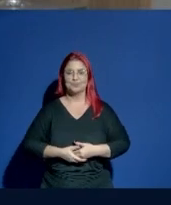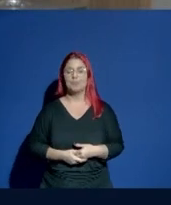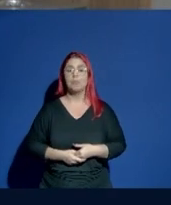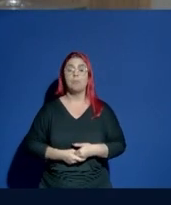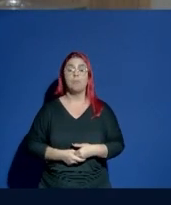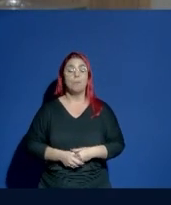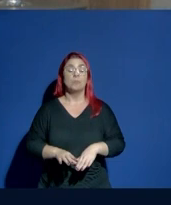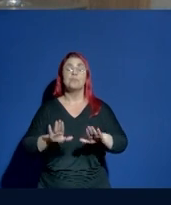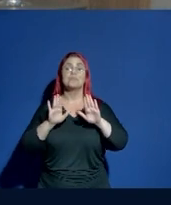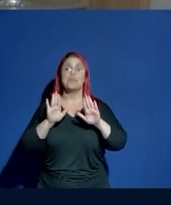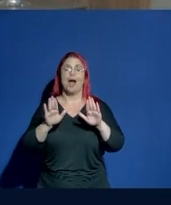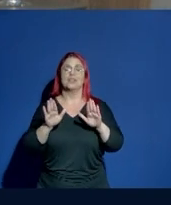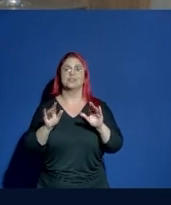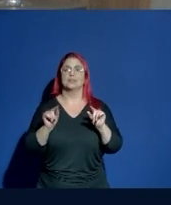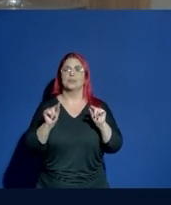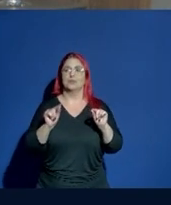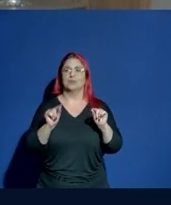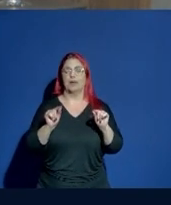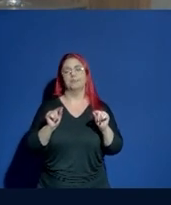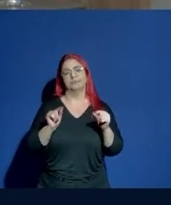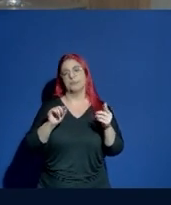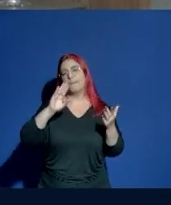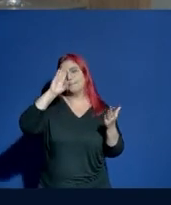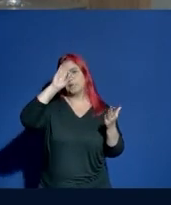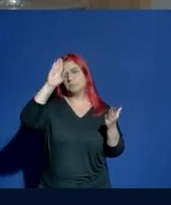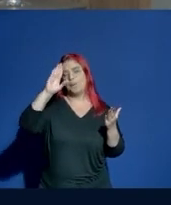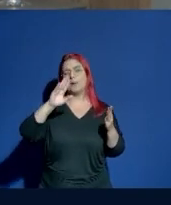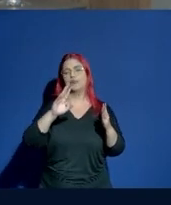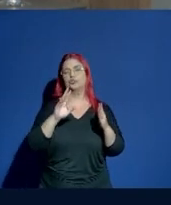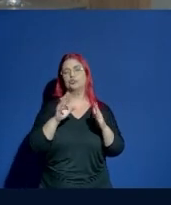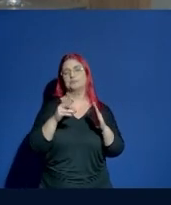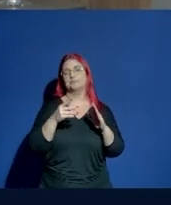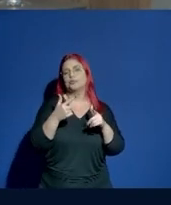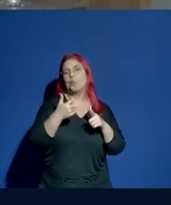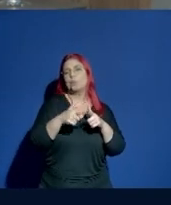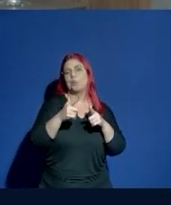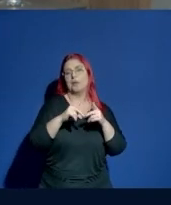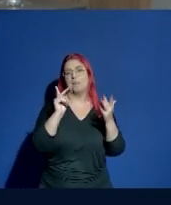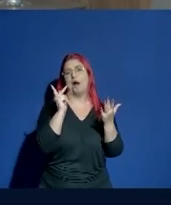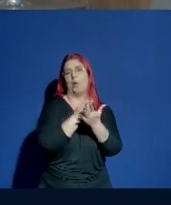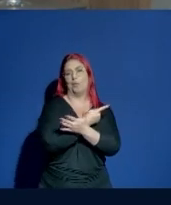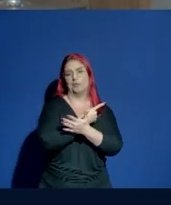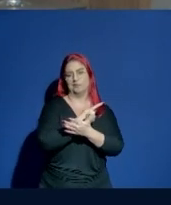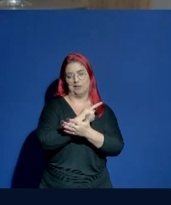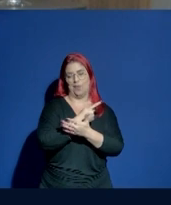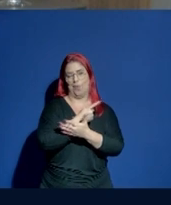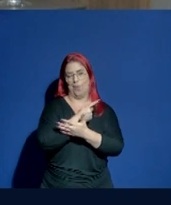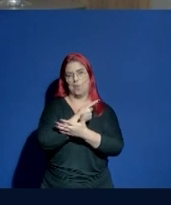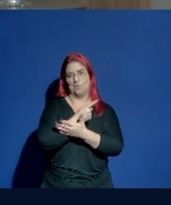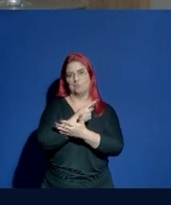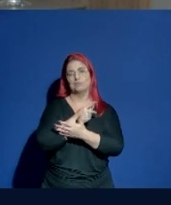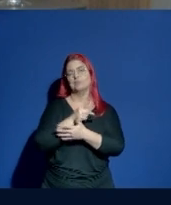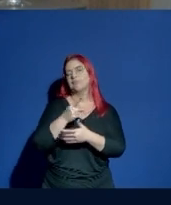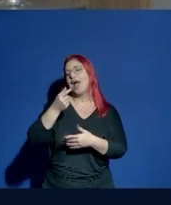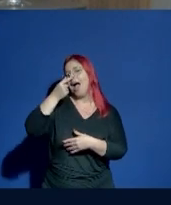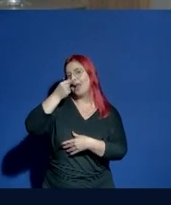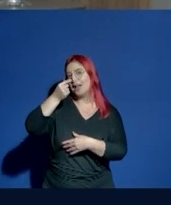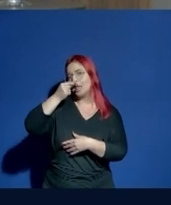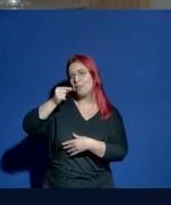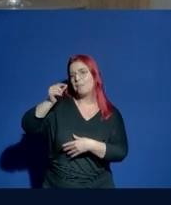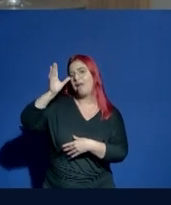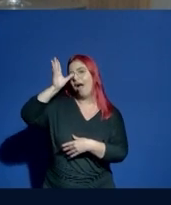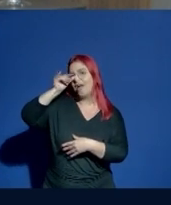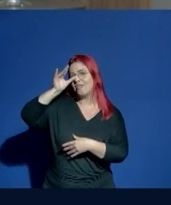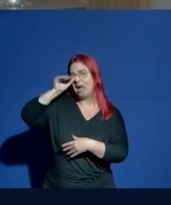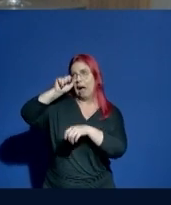em especial, por problemas sanitários que aconteceram mundo afora, como, por exemplo, a gripe aviária,